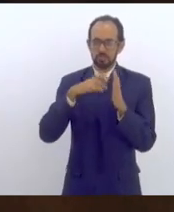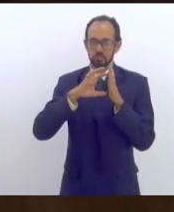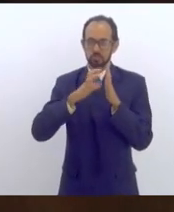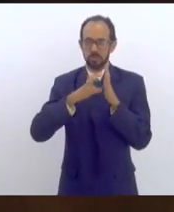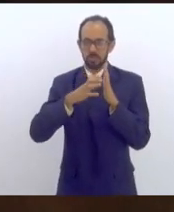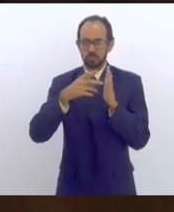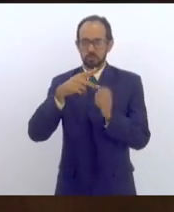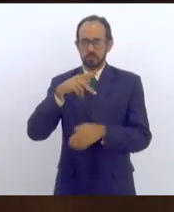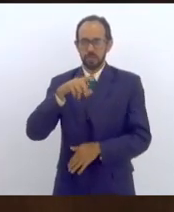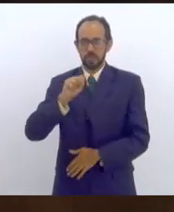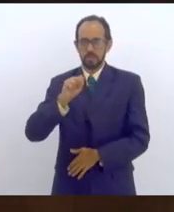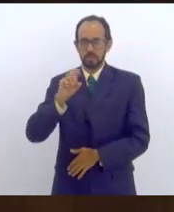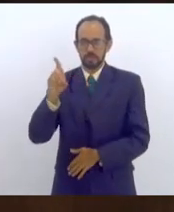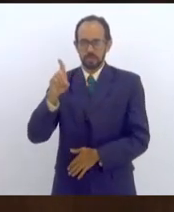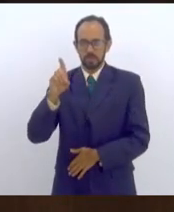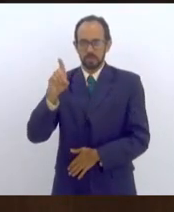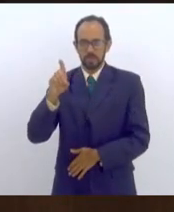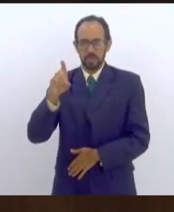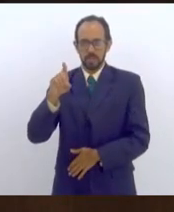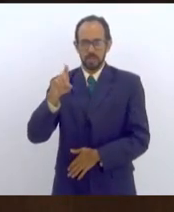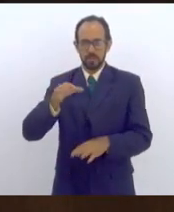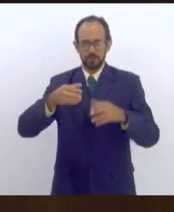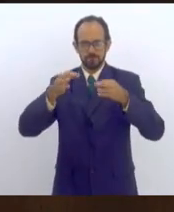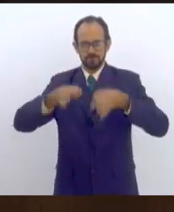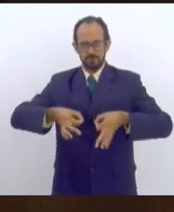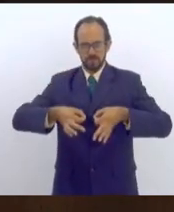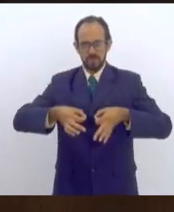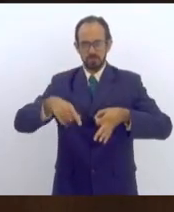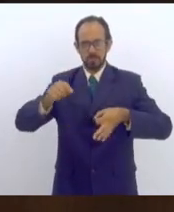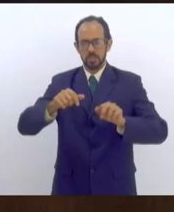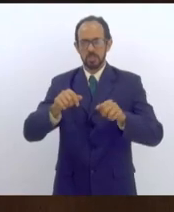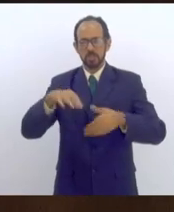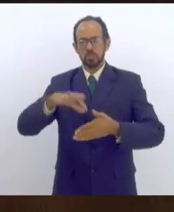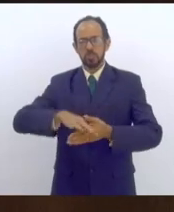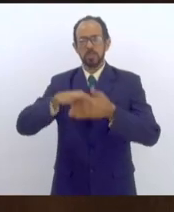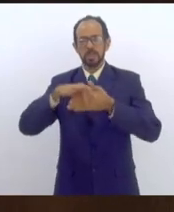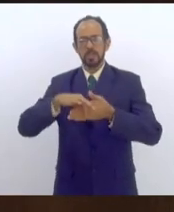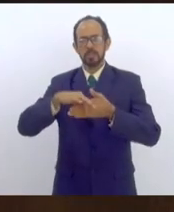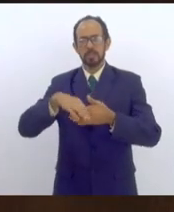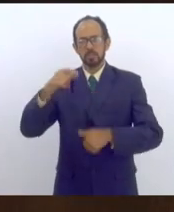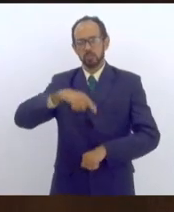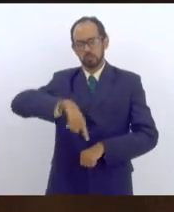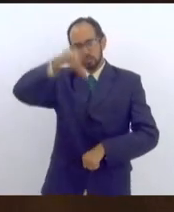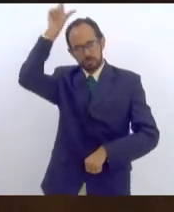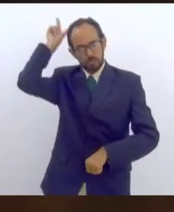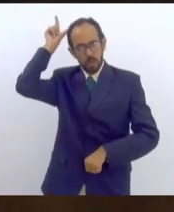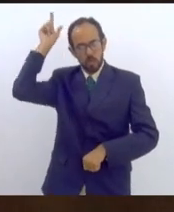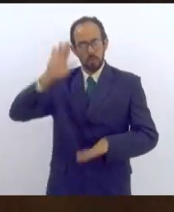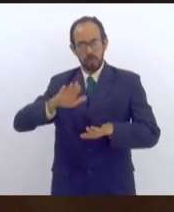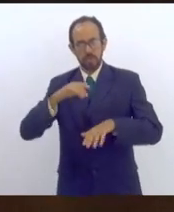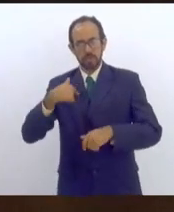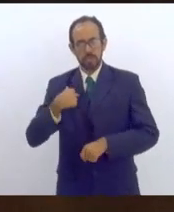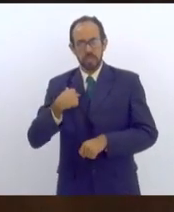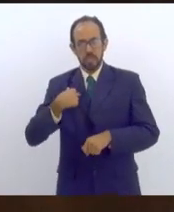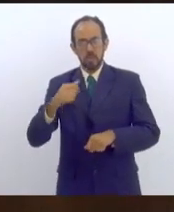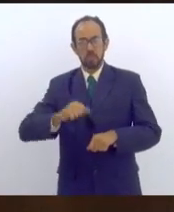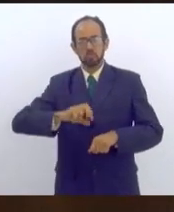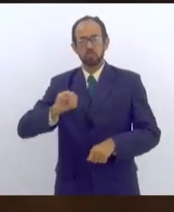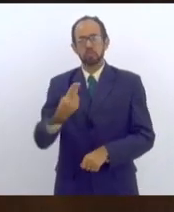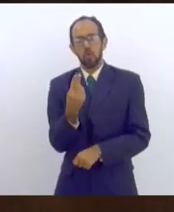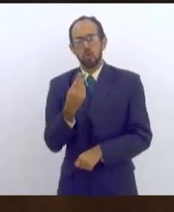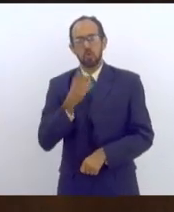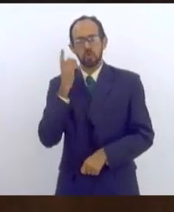coeso, sob a liderança na casa do nosso Luiz Paulo, mas que eu sou um deputado